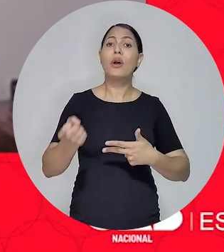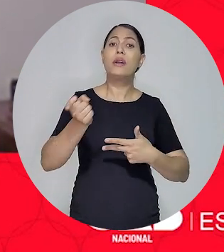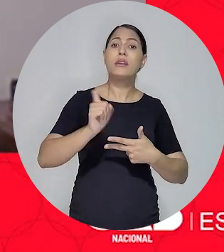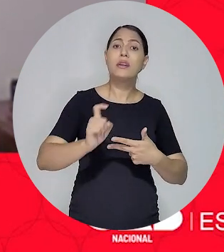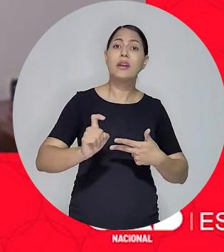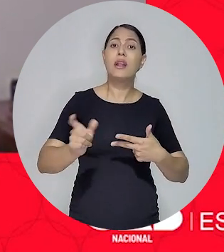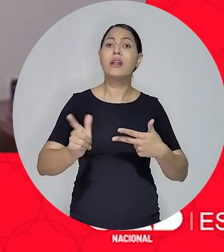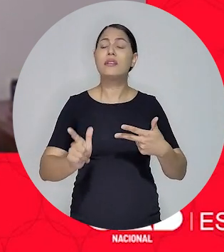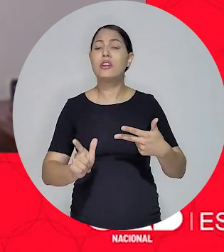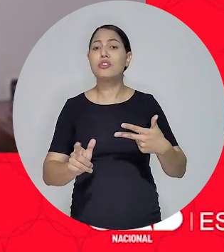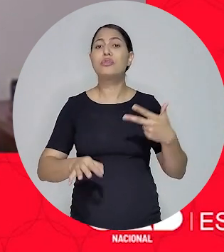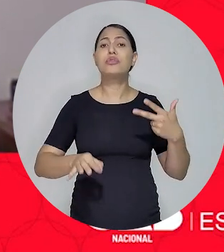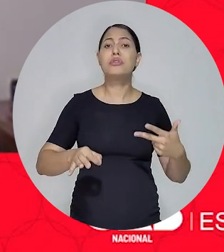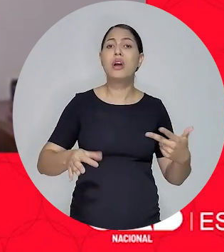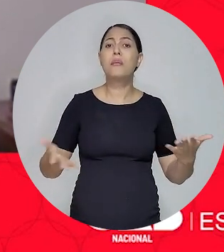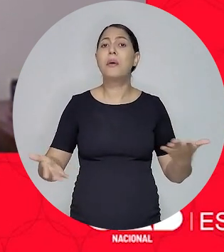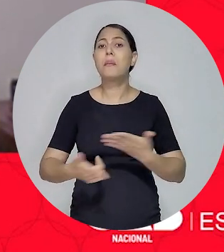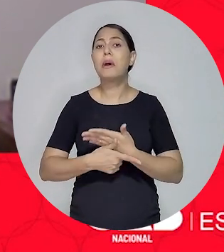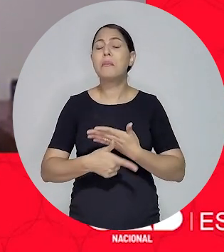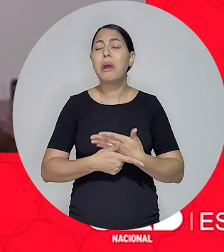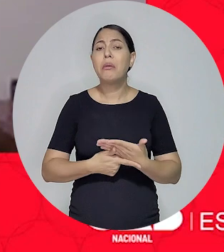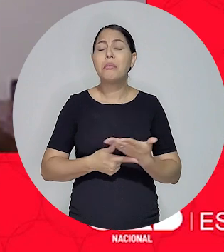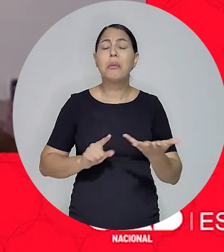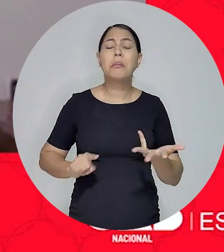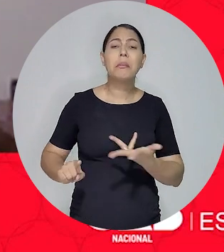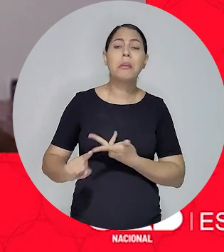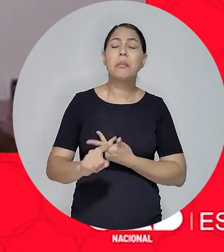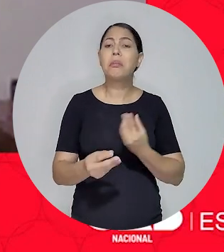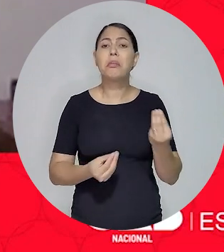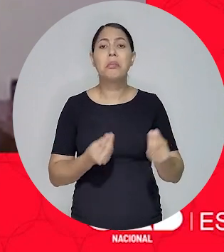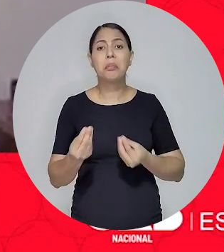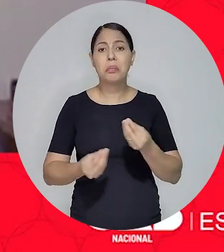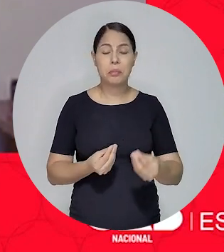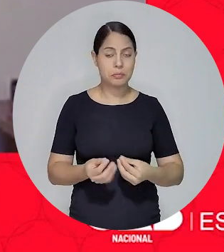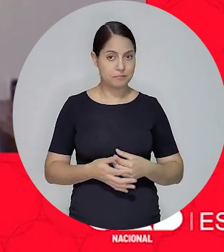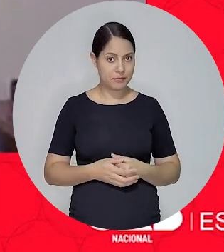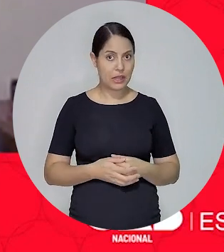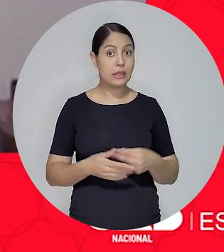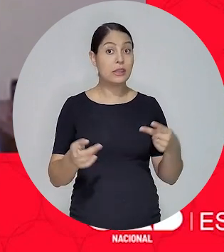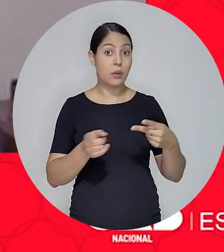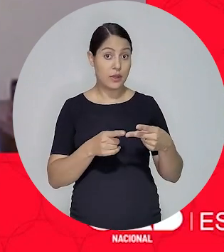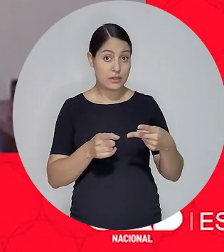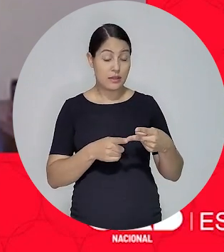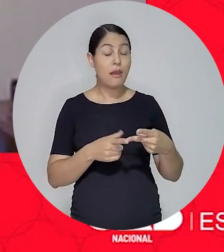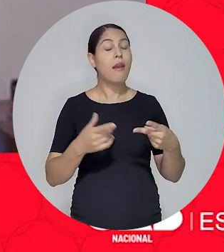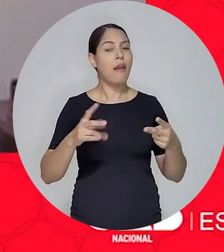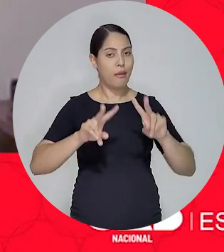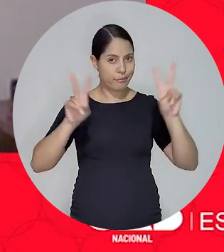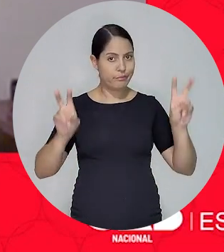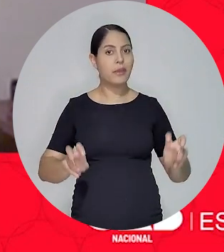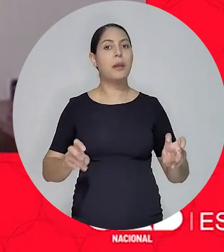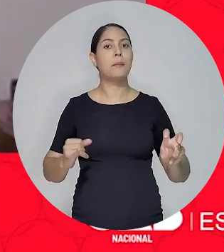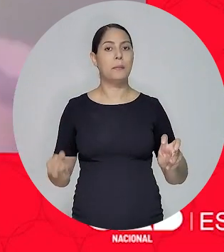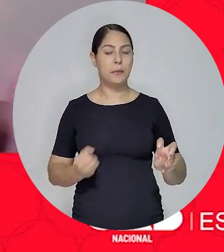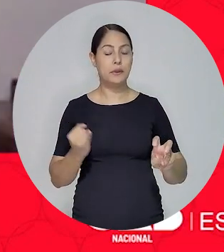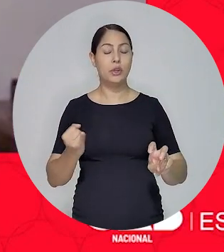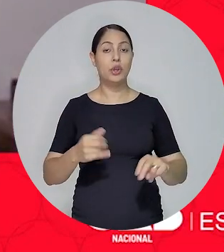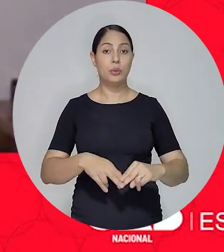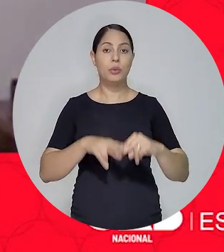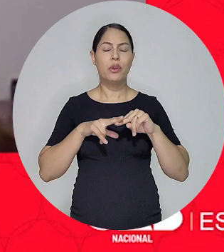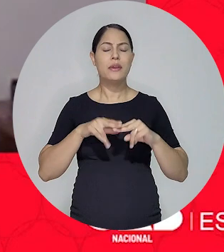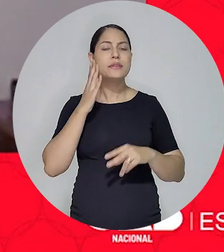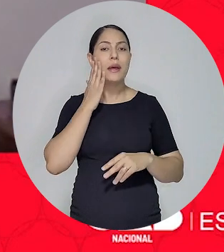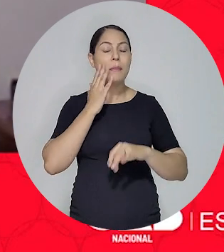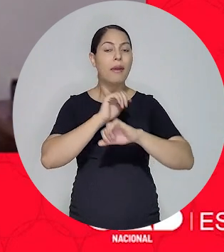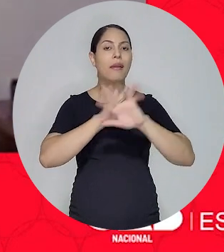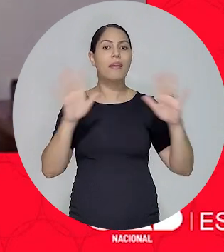papel do Poder Público, do Executivo e do Legislativo em dar vazão a essas políticas, em dar vazão a esses direitos sociais, em concretizar esses direitos sociais, e como o